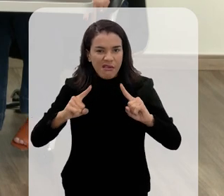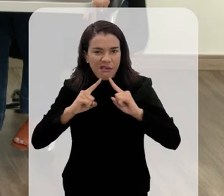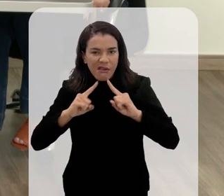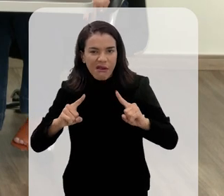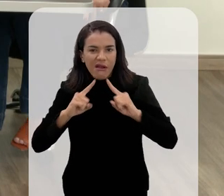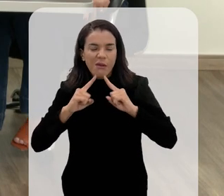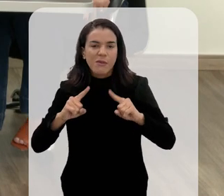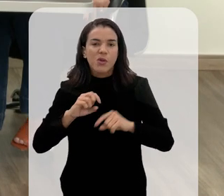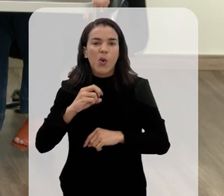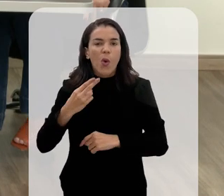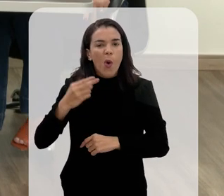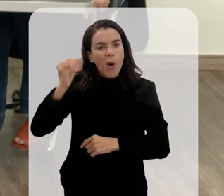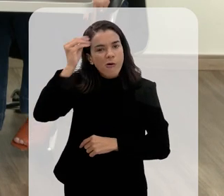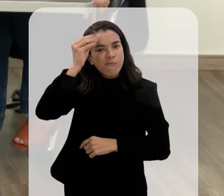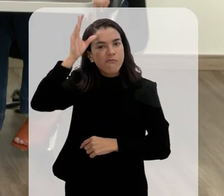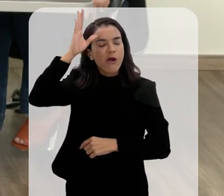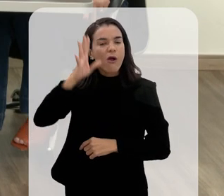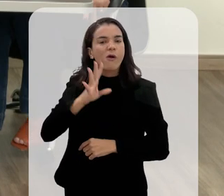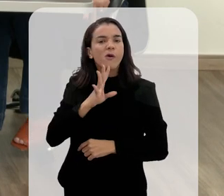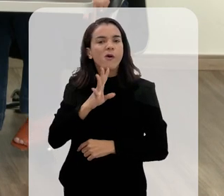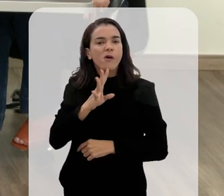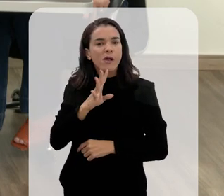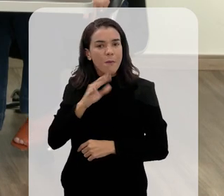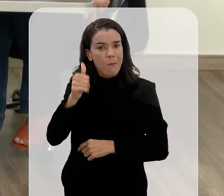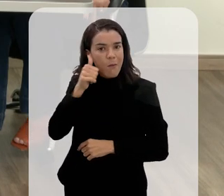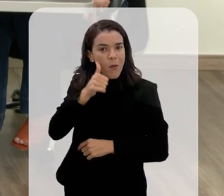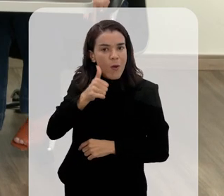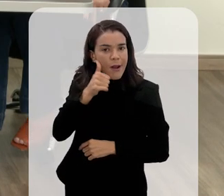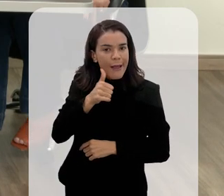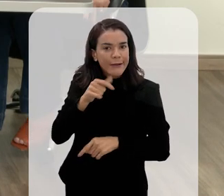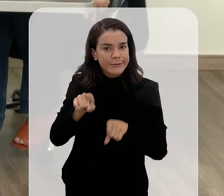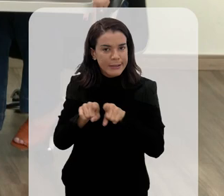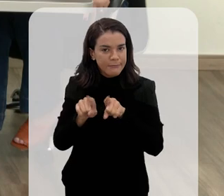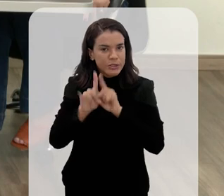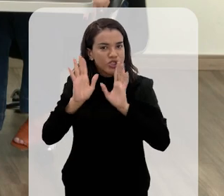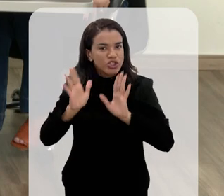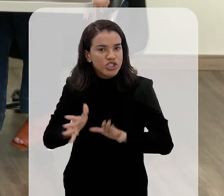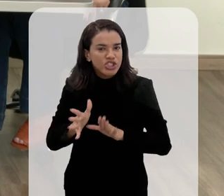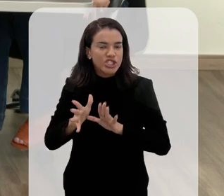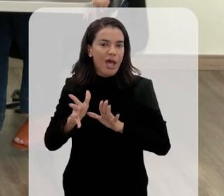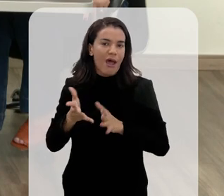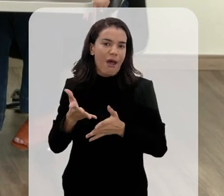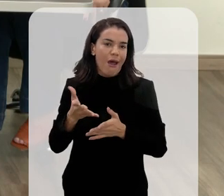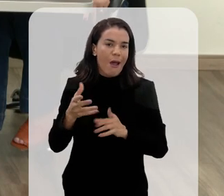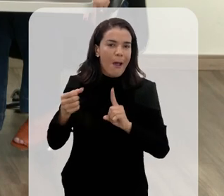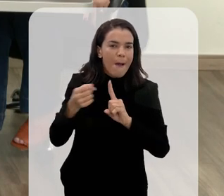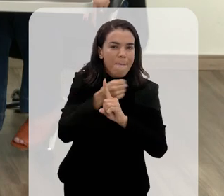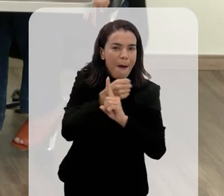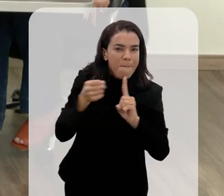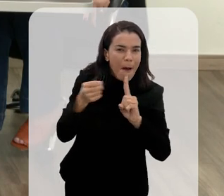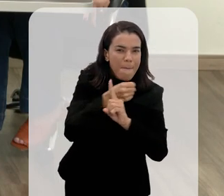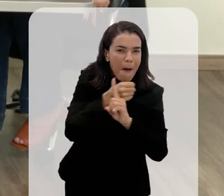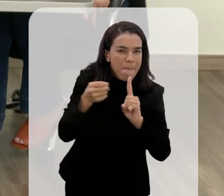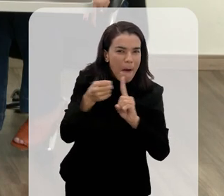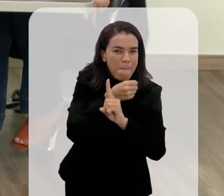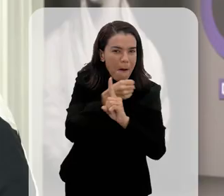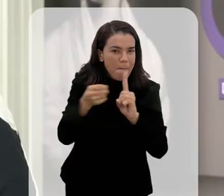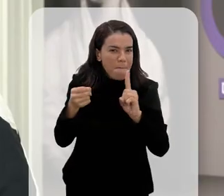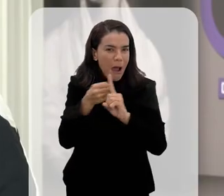denúncia ou reclamação ou conhecimento de mulheres que já sofreram qualquer